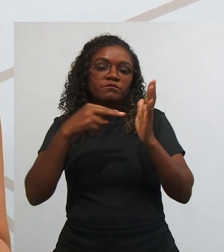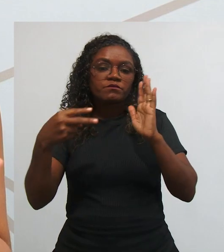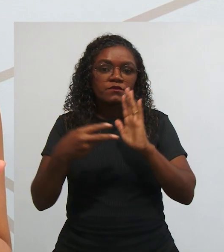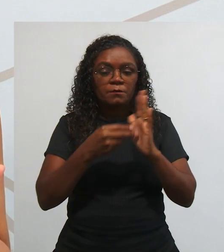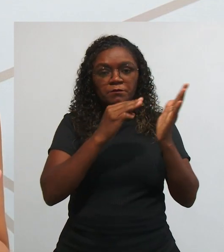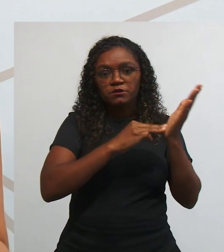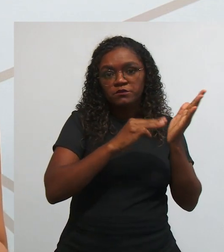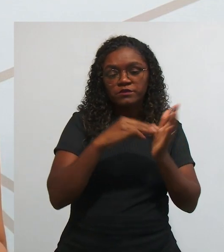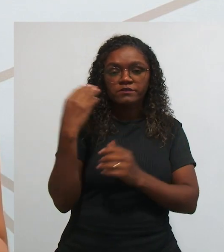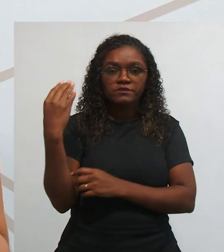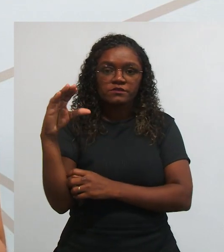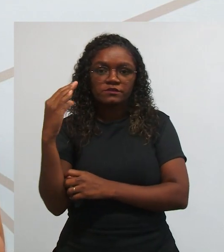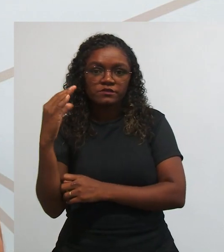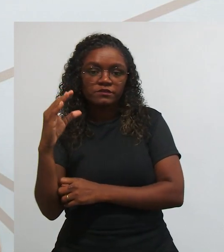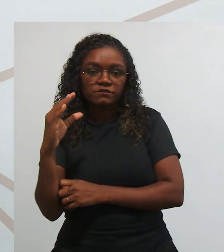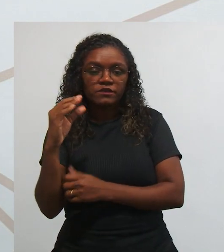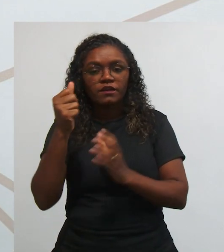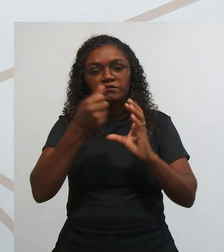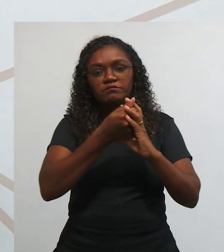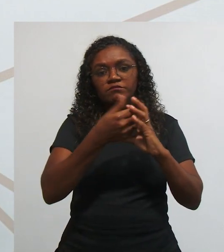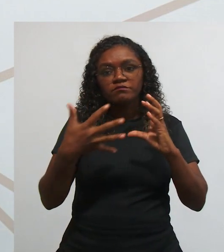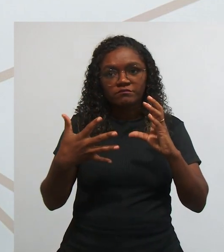metodologia científica essa